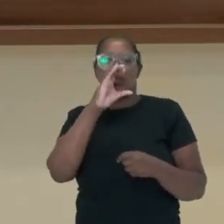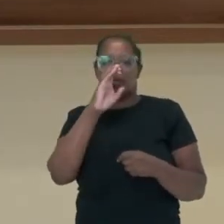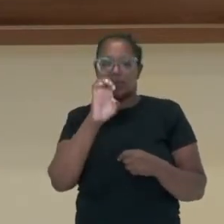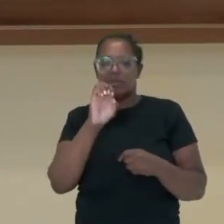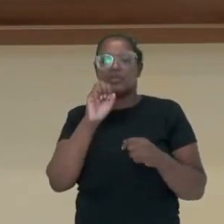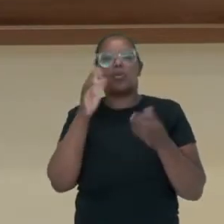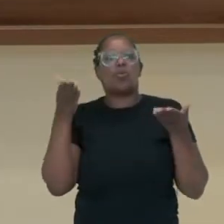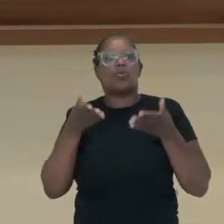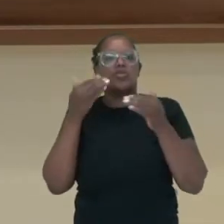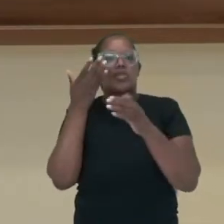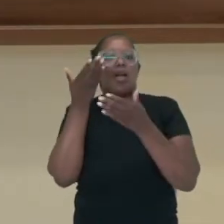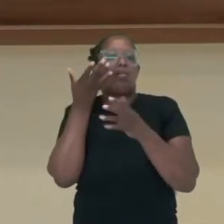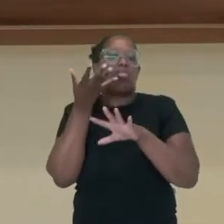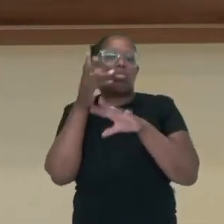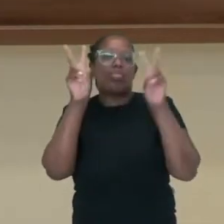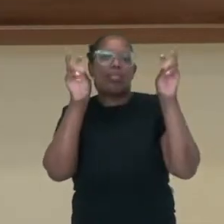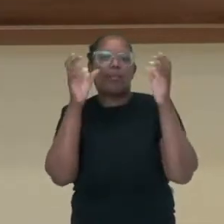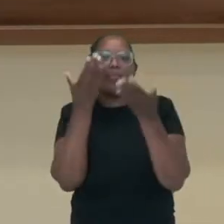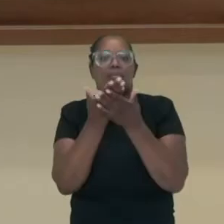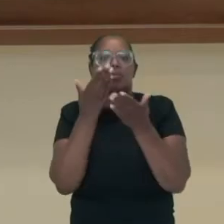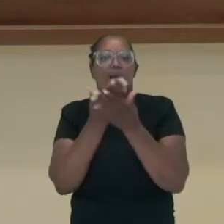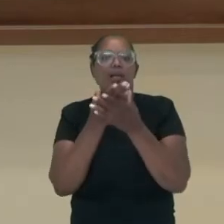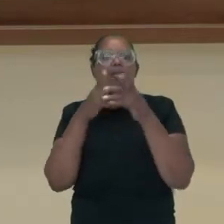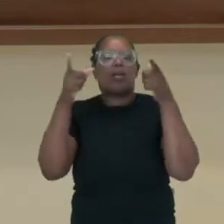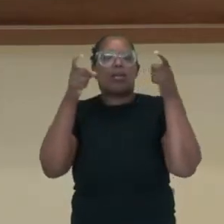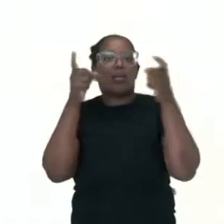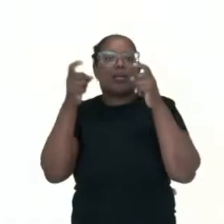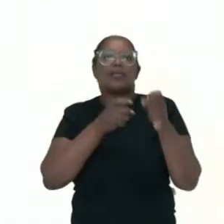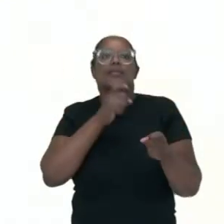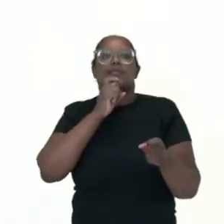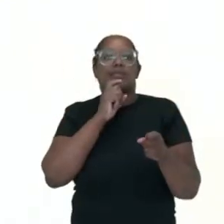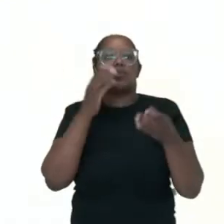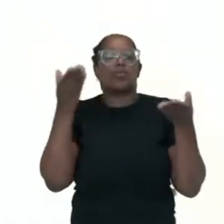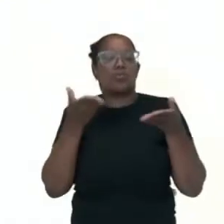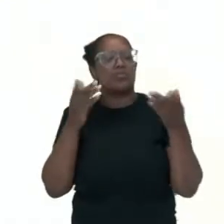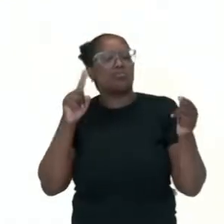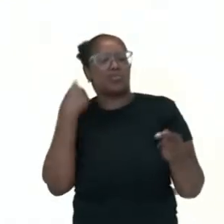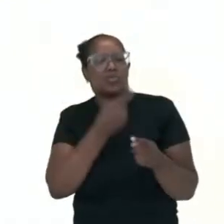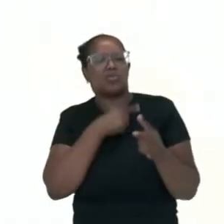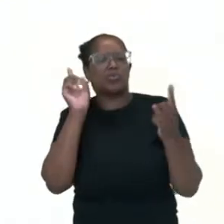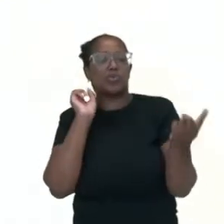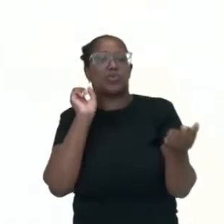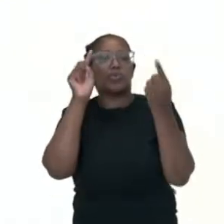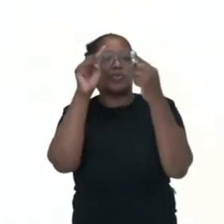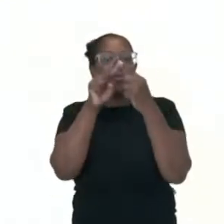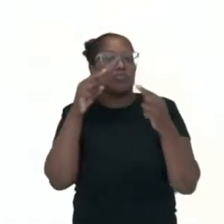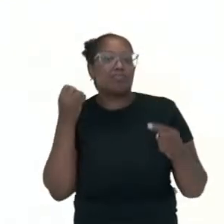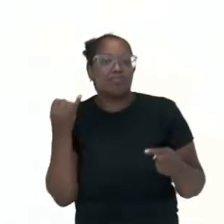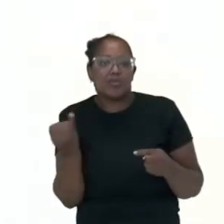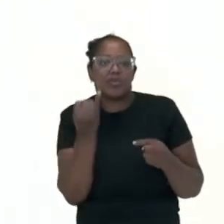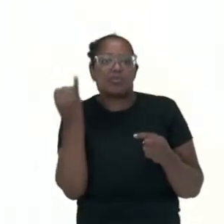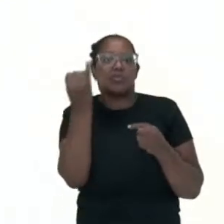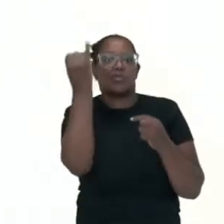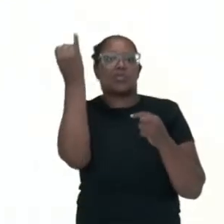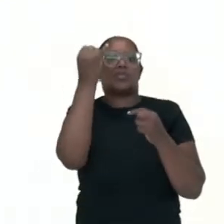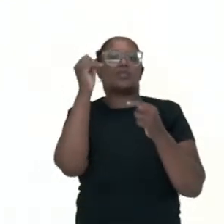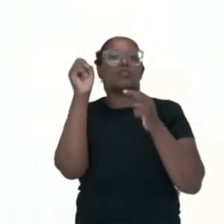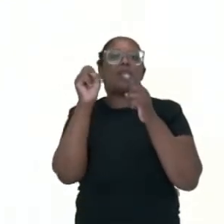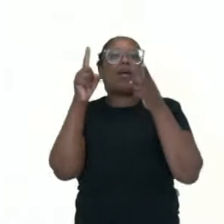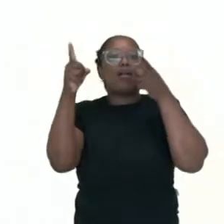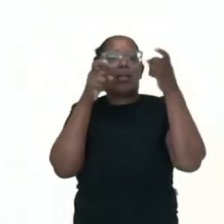essa temática, obviamente a gente tem que transitar entre o destaque, a importância ligada ao conceito da Guerra